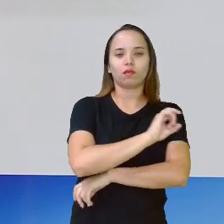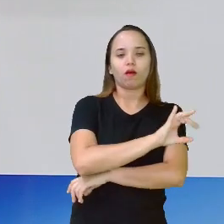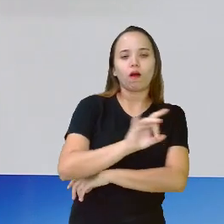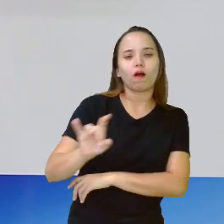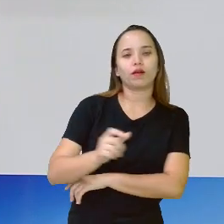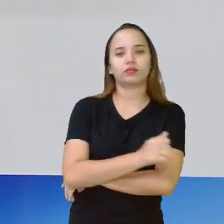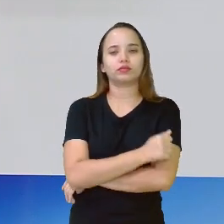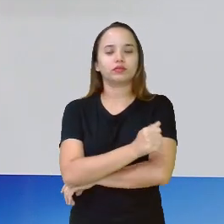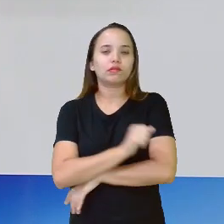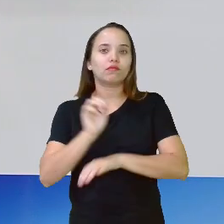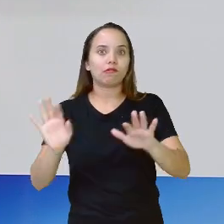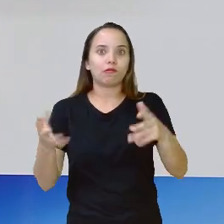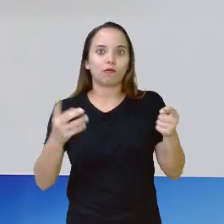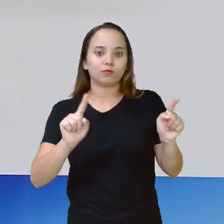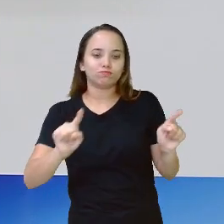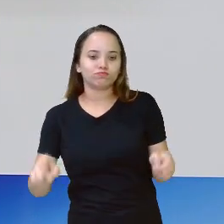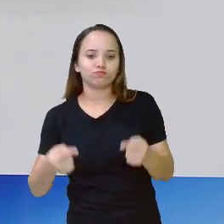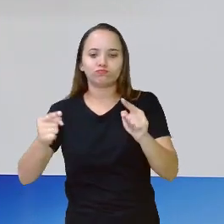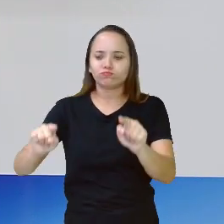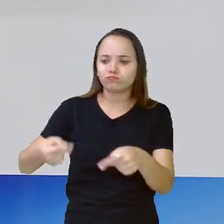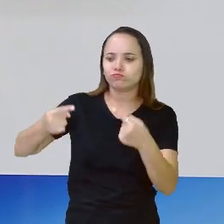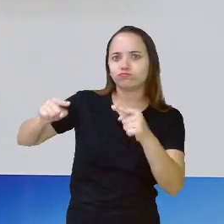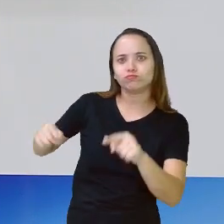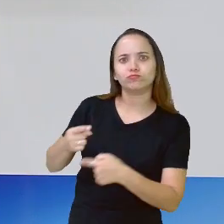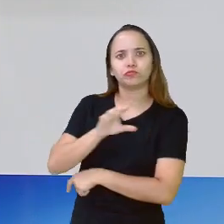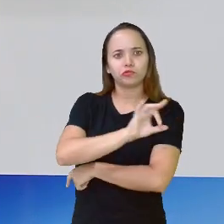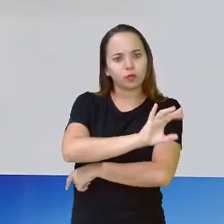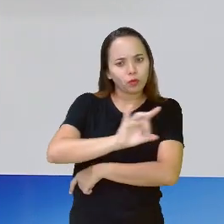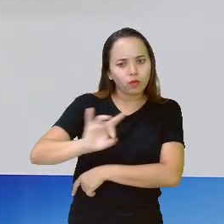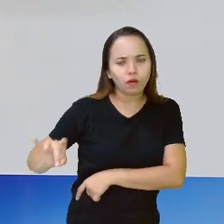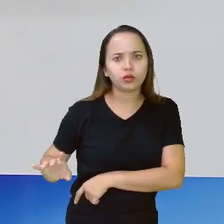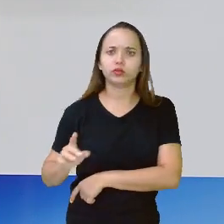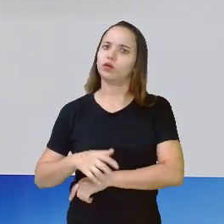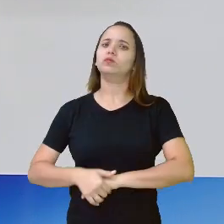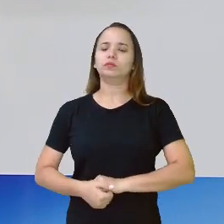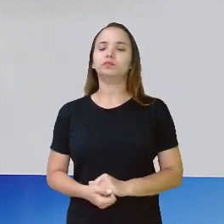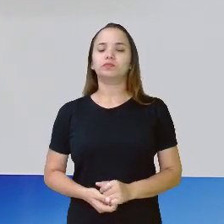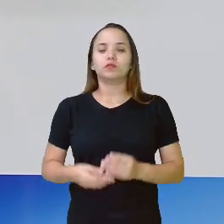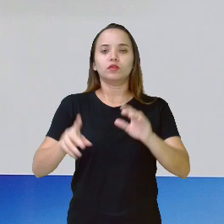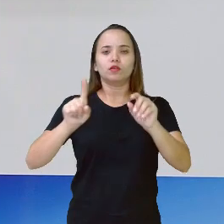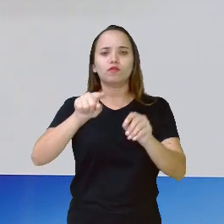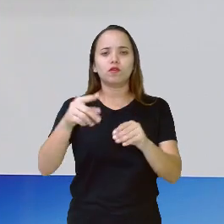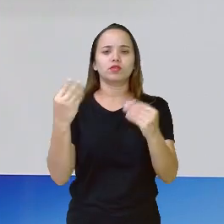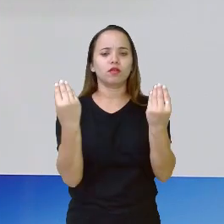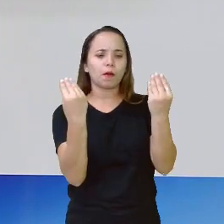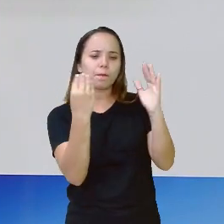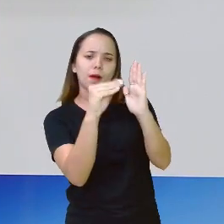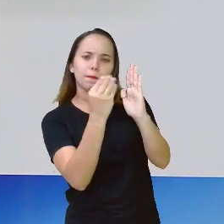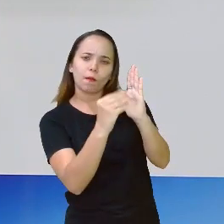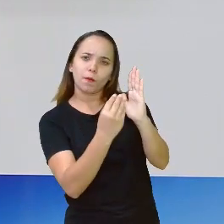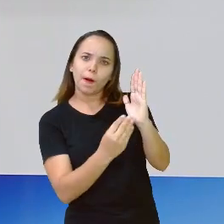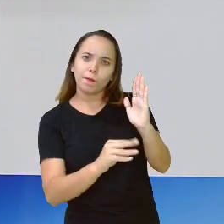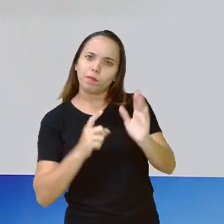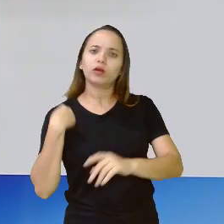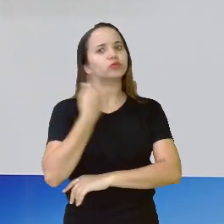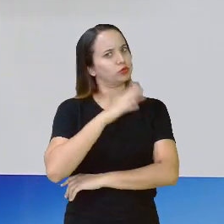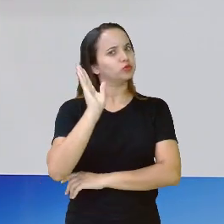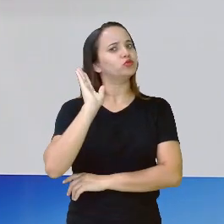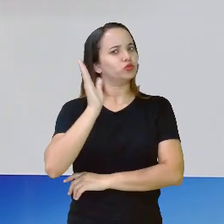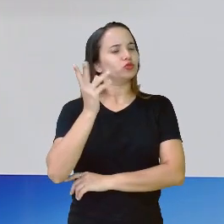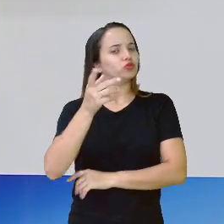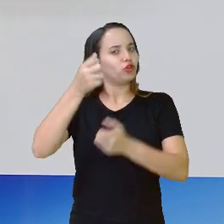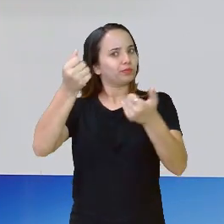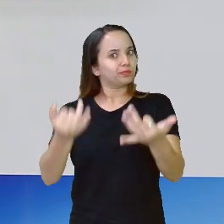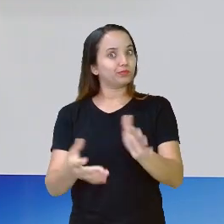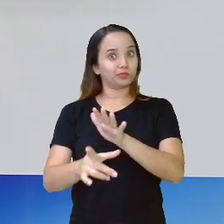os desafios que eles estão enfrentando ali, e vai colocando, como já abordamos anteriormente. Lembra